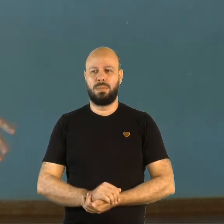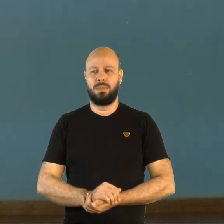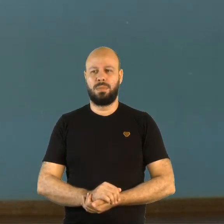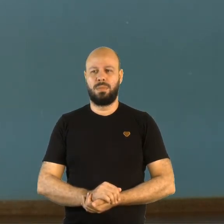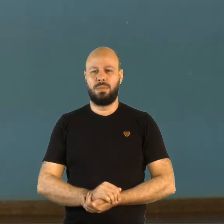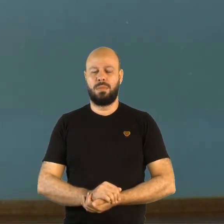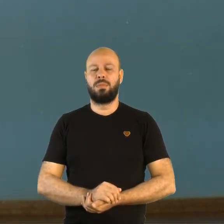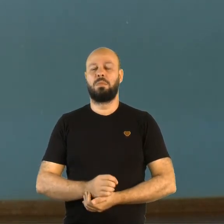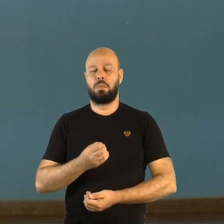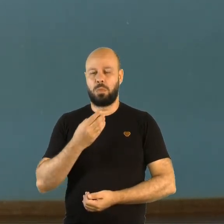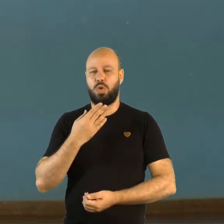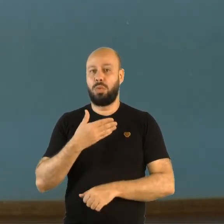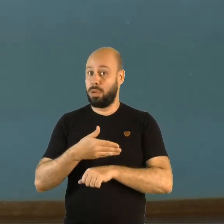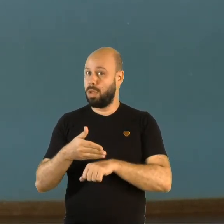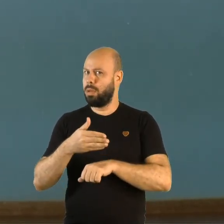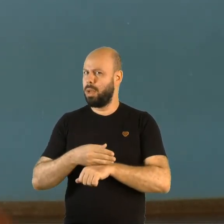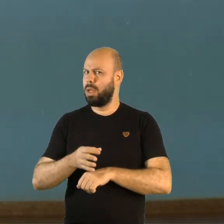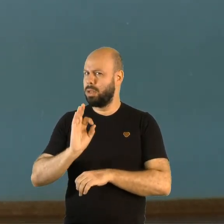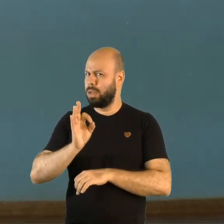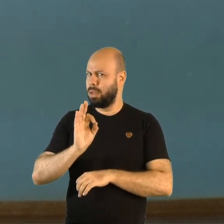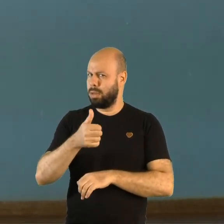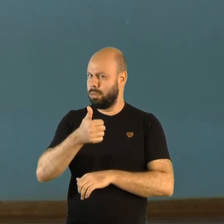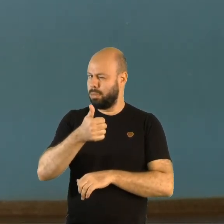é muito bom